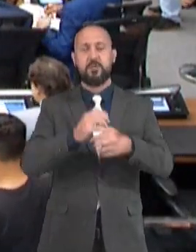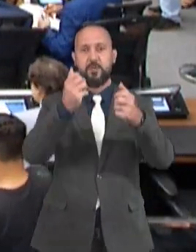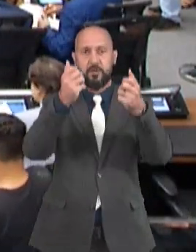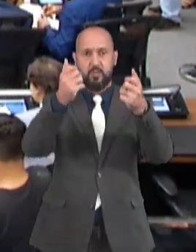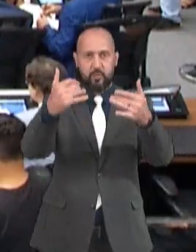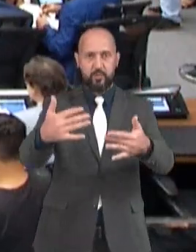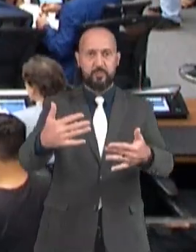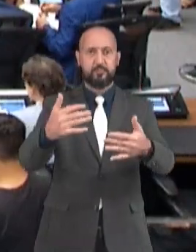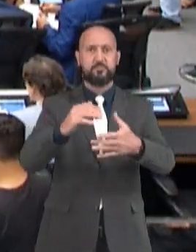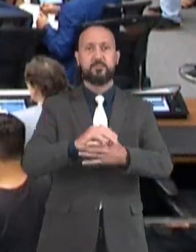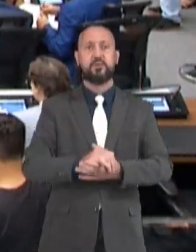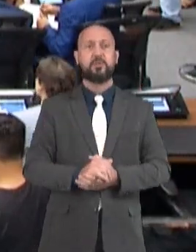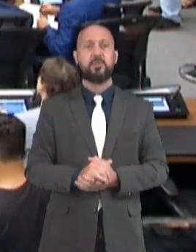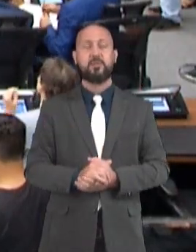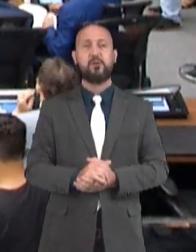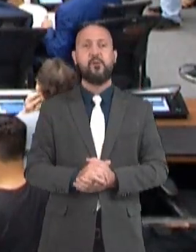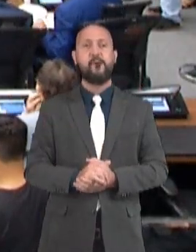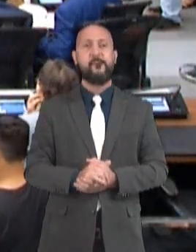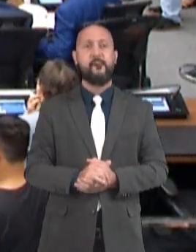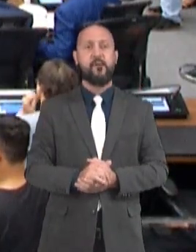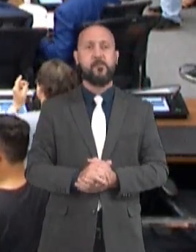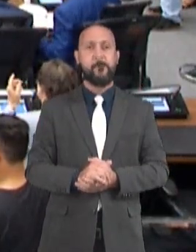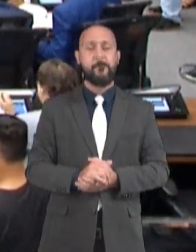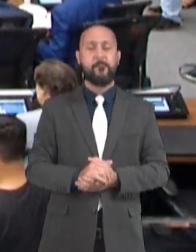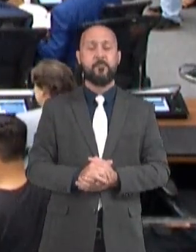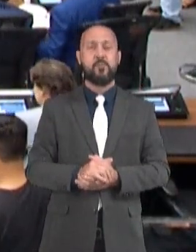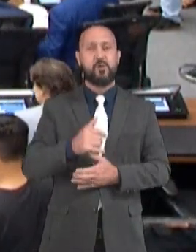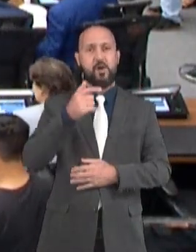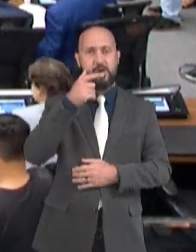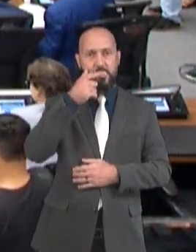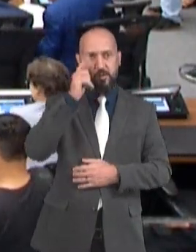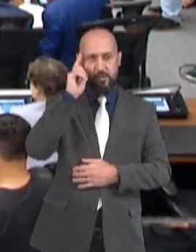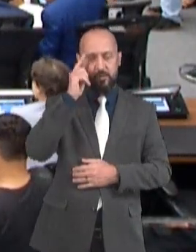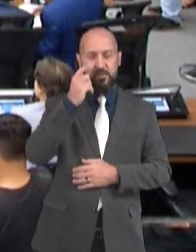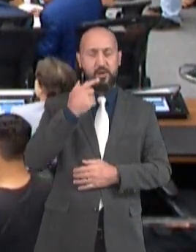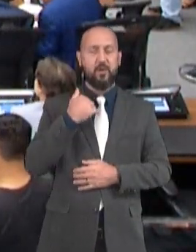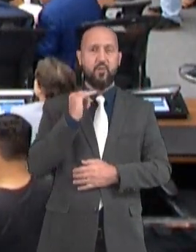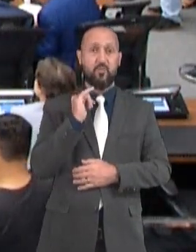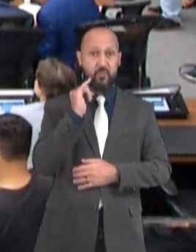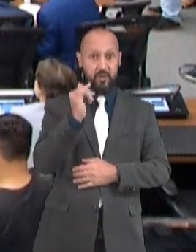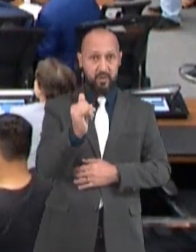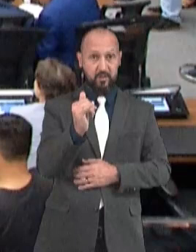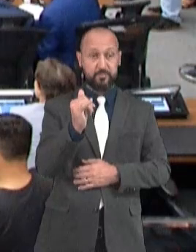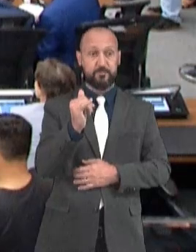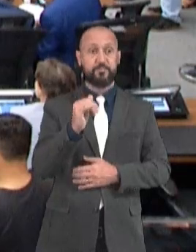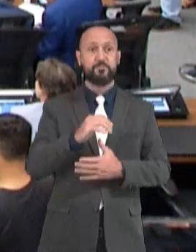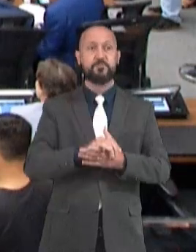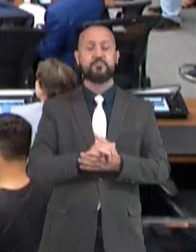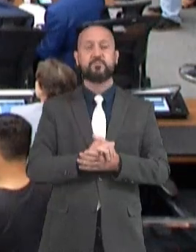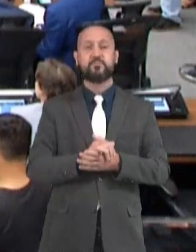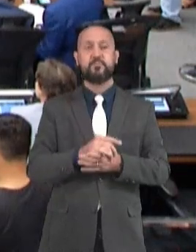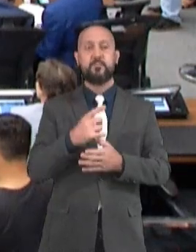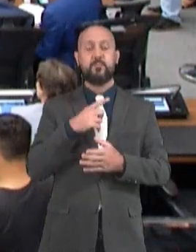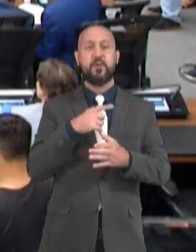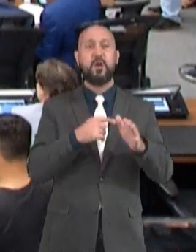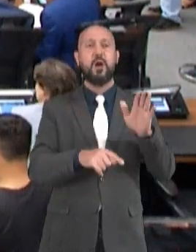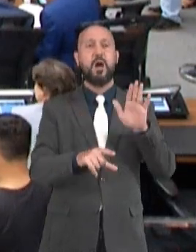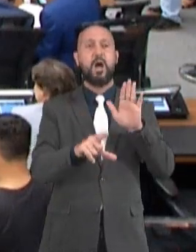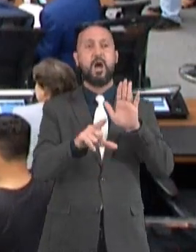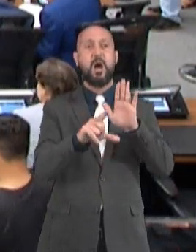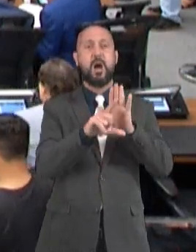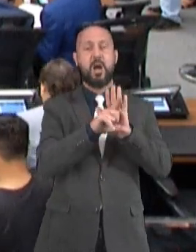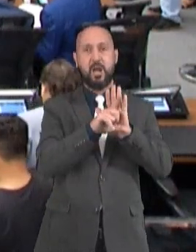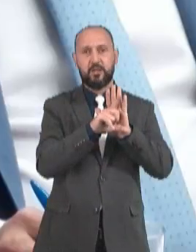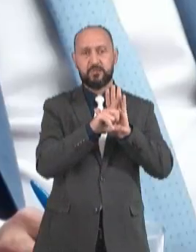esclarecendo a Vossa Excelência, inclusive ontem eu falei para Vossa Excelência que, inclusive, leis